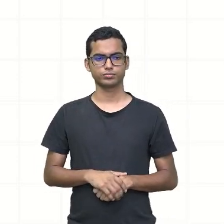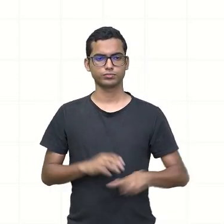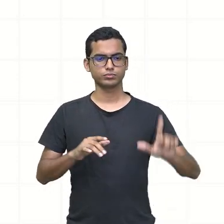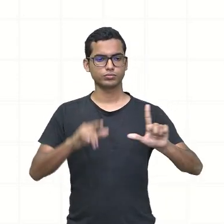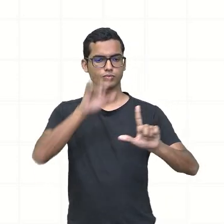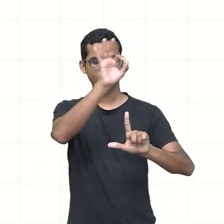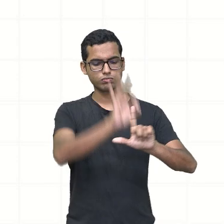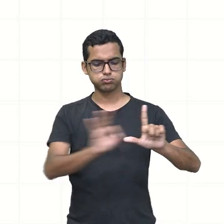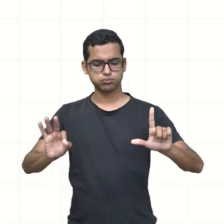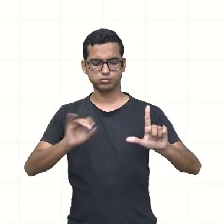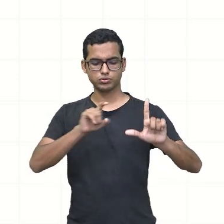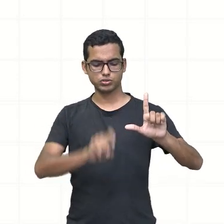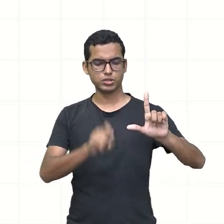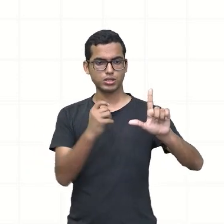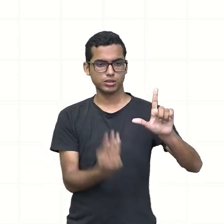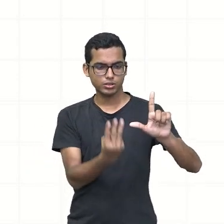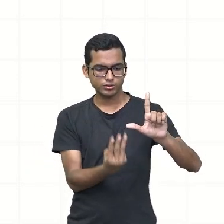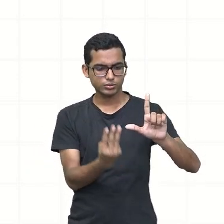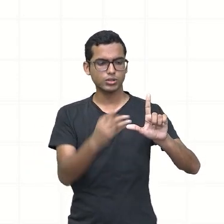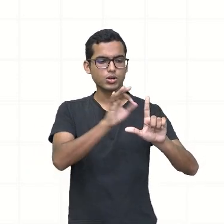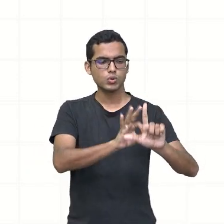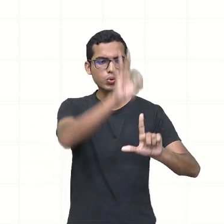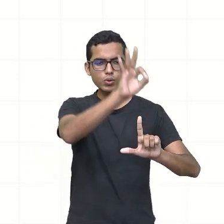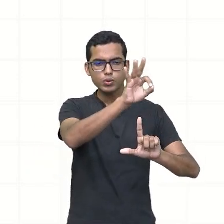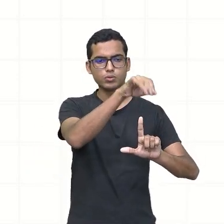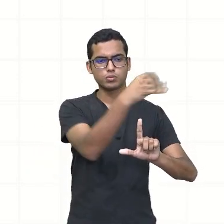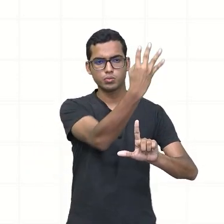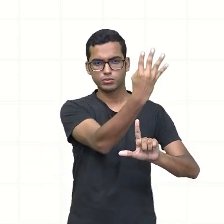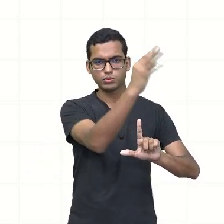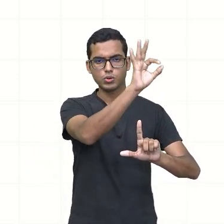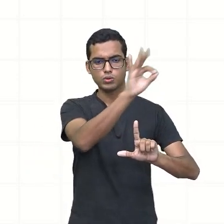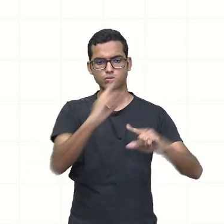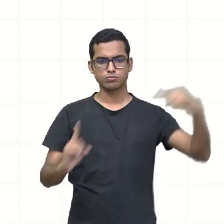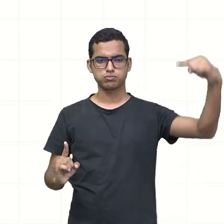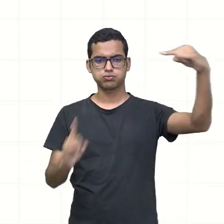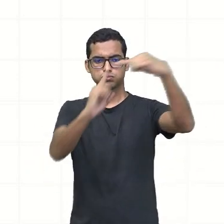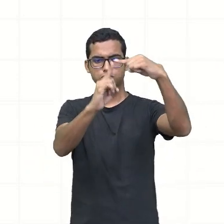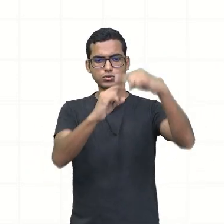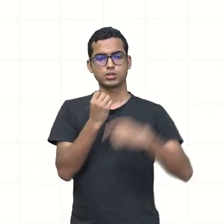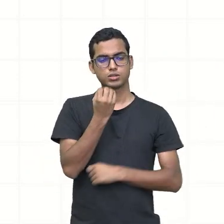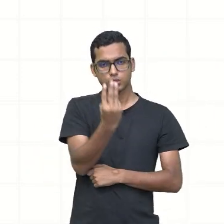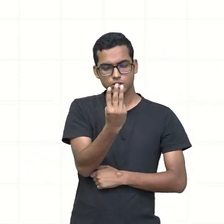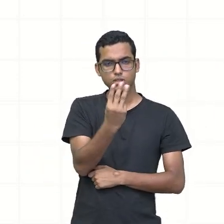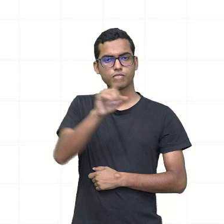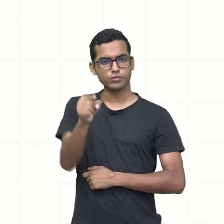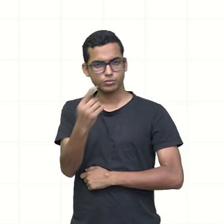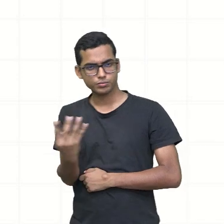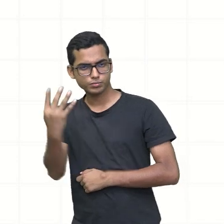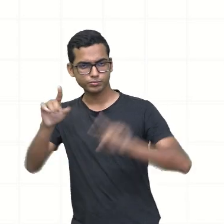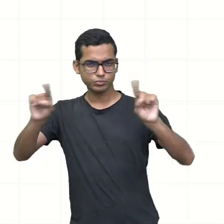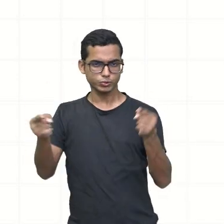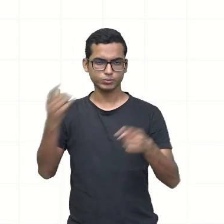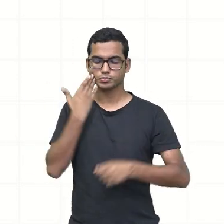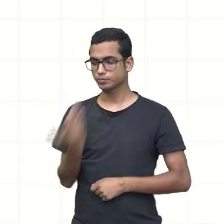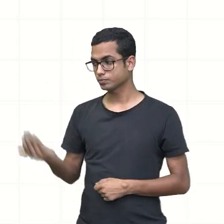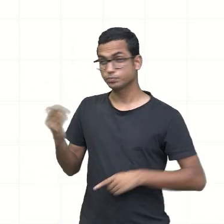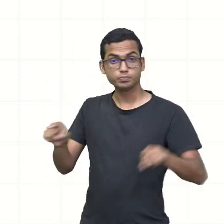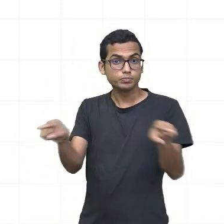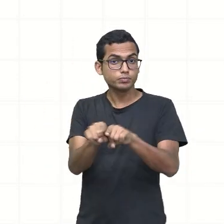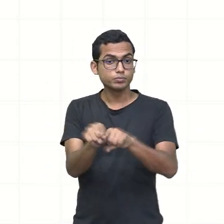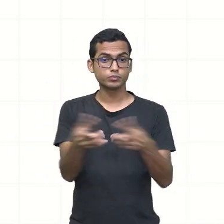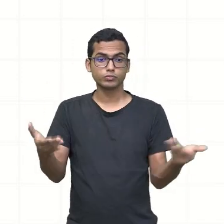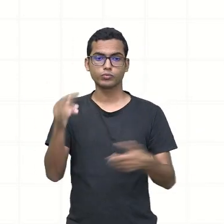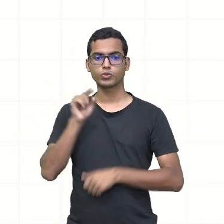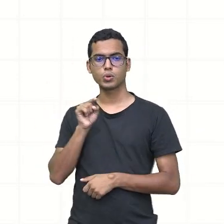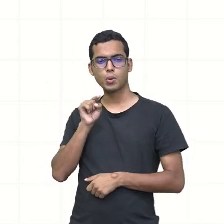é o 3 e o y é o 4, então ele é o ponto 3,4. O ponto B, ó,